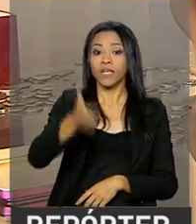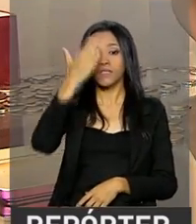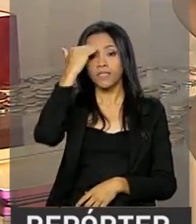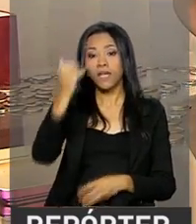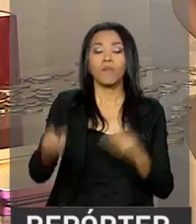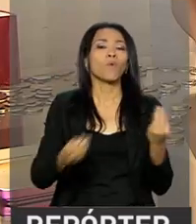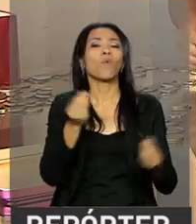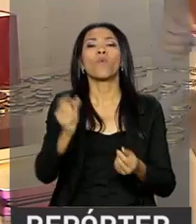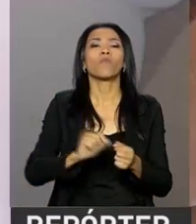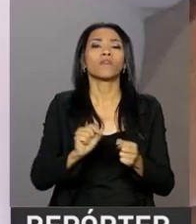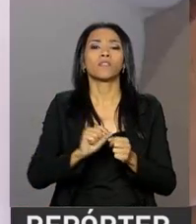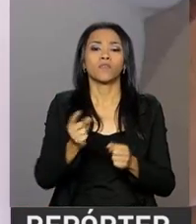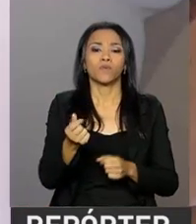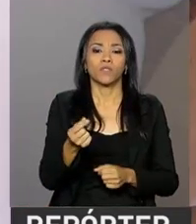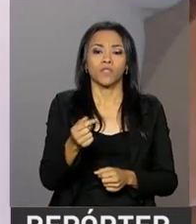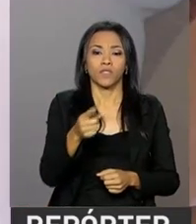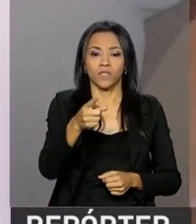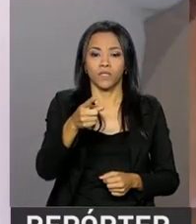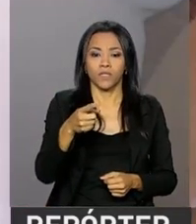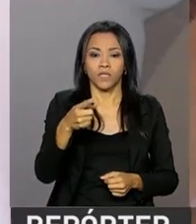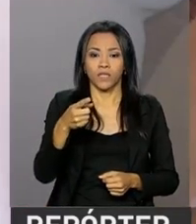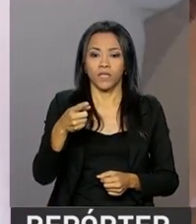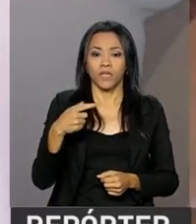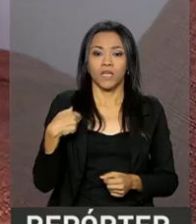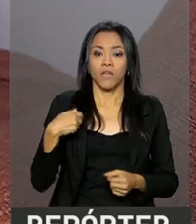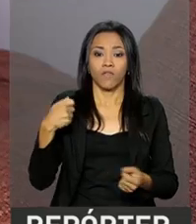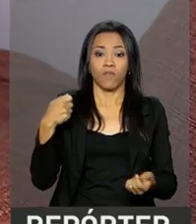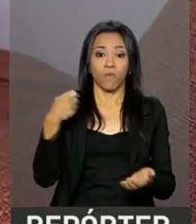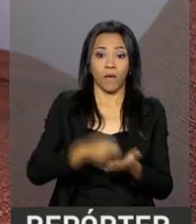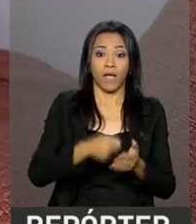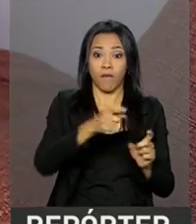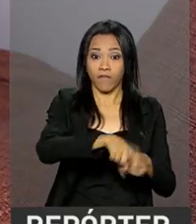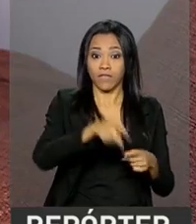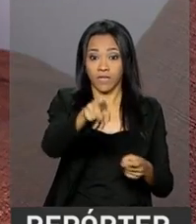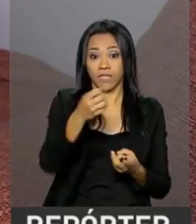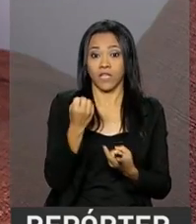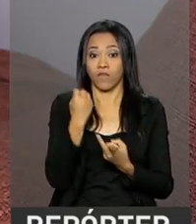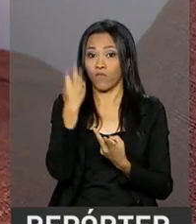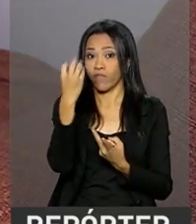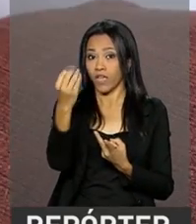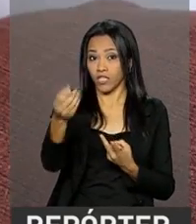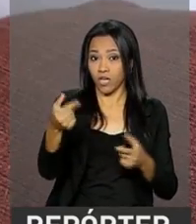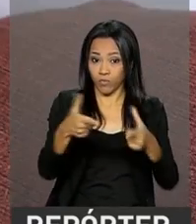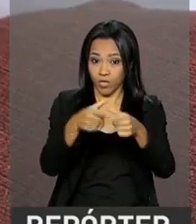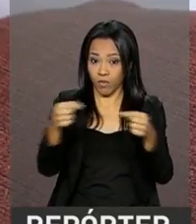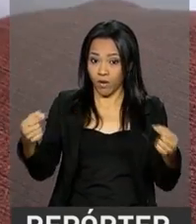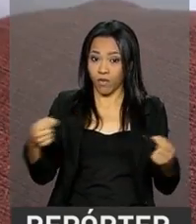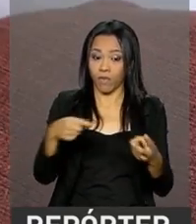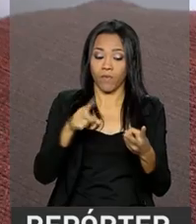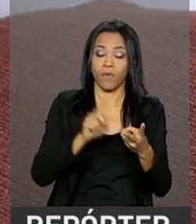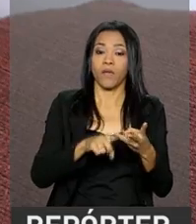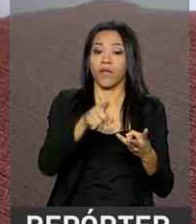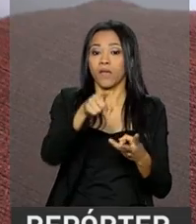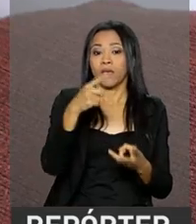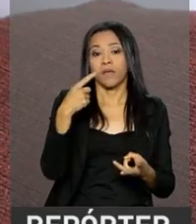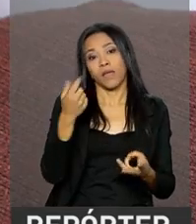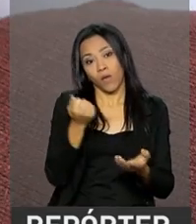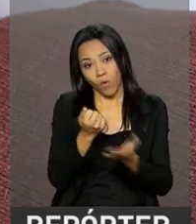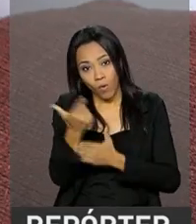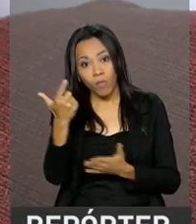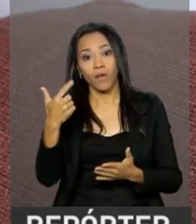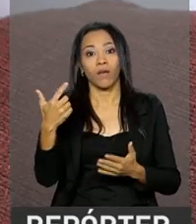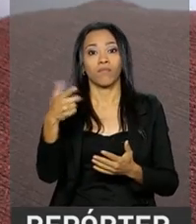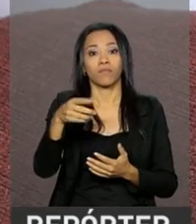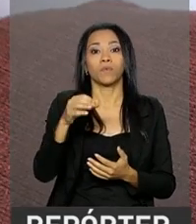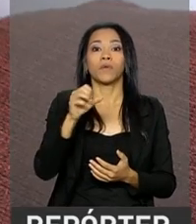quando crescerem vá para o macaco volta a viajar no japão eu pretendo comprar uns pneus